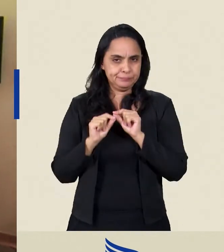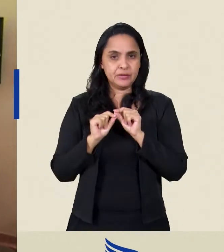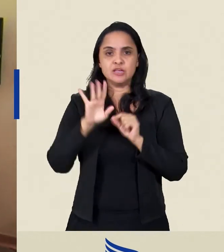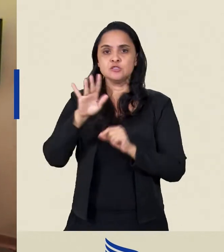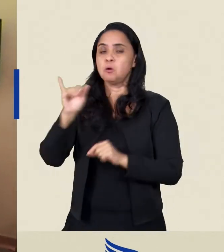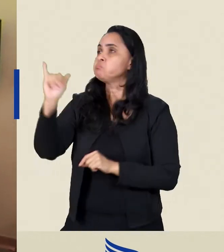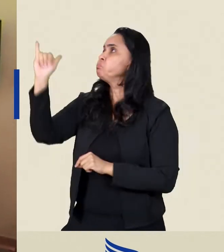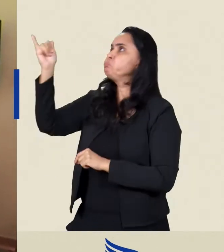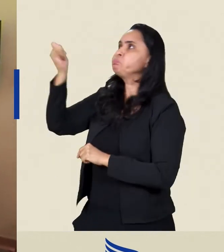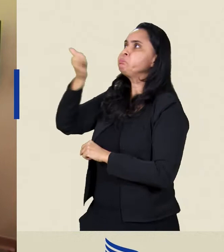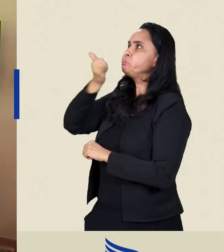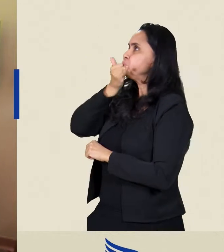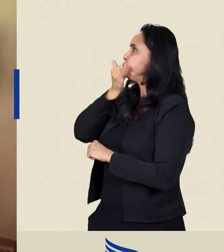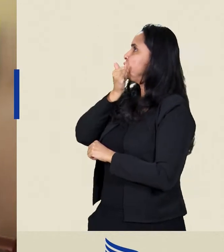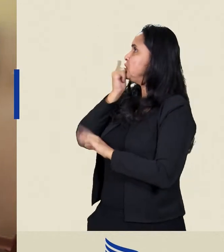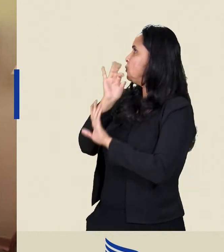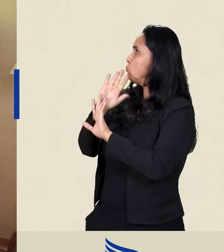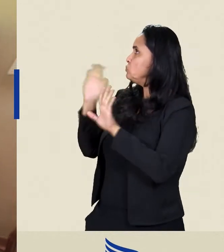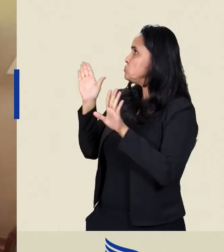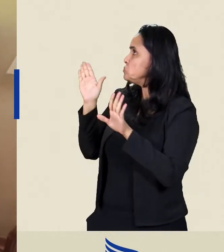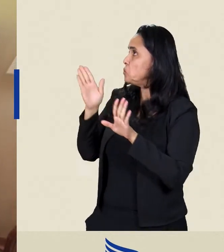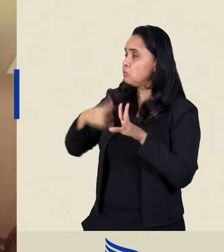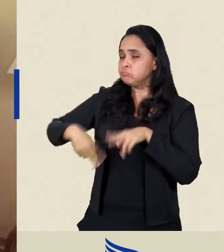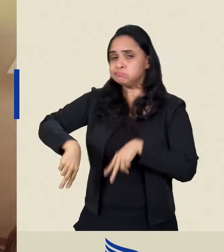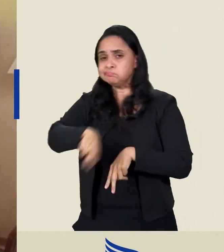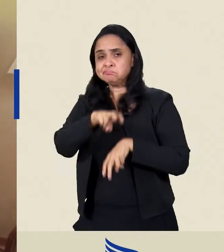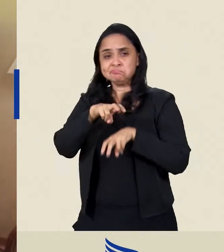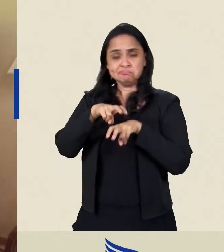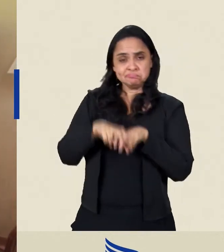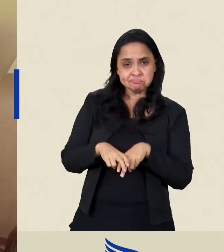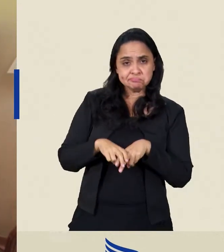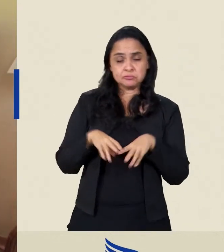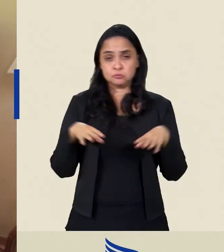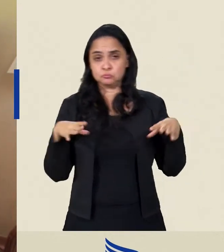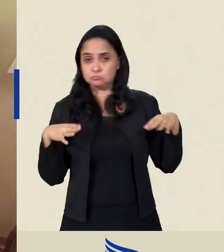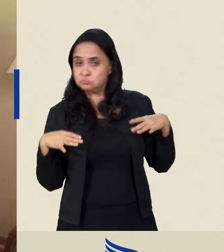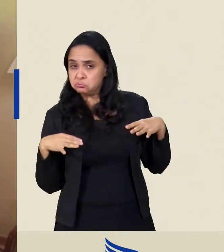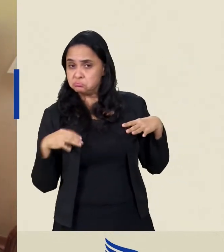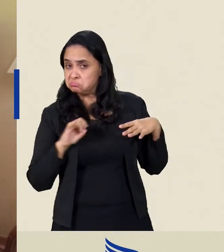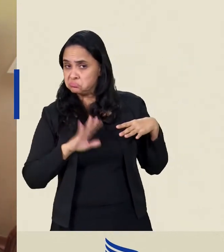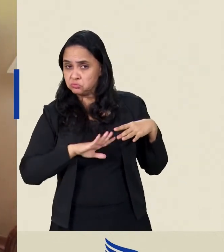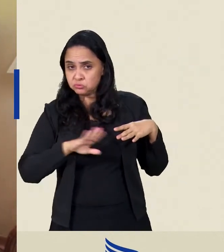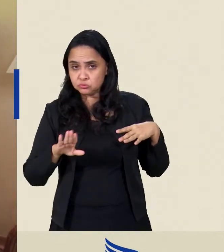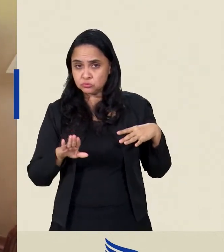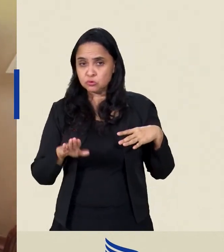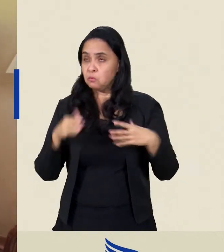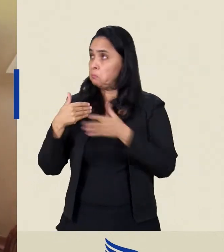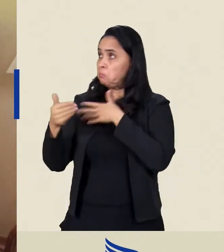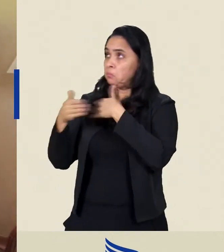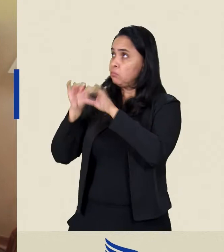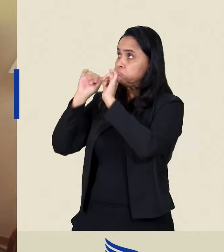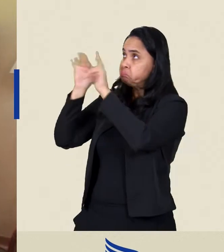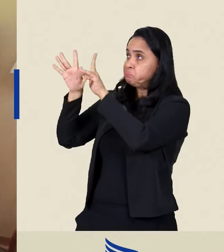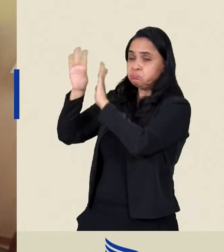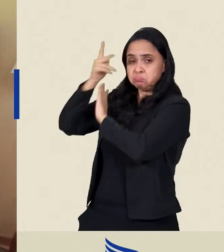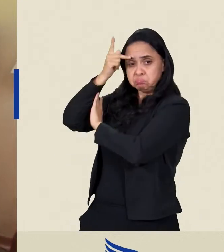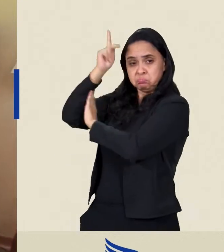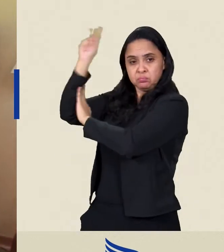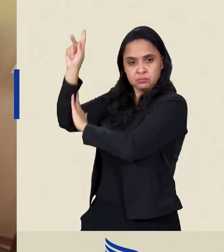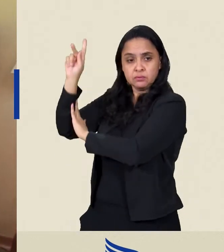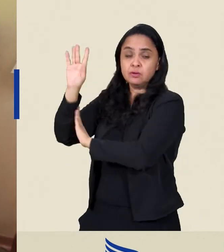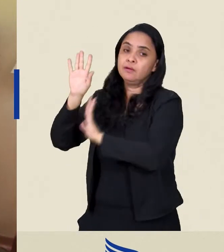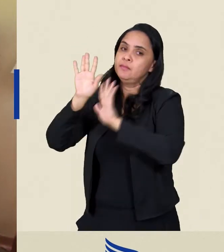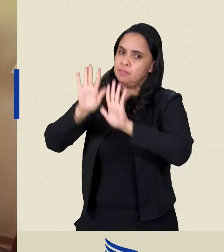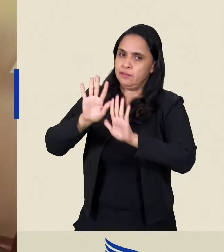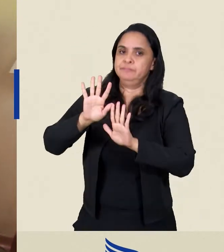perdão de Deus, sentar-se numa poltrona e ficar ocioso. Deixar que Deus faça todas as coisas. É verdade que Deus